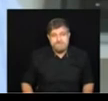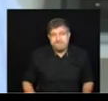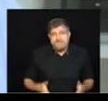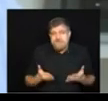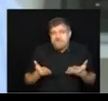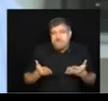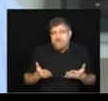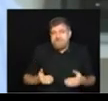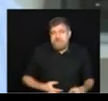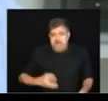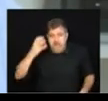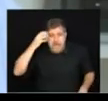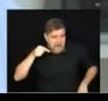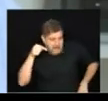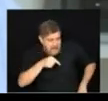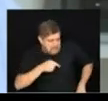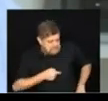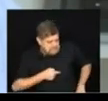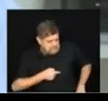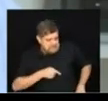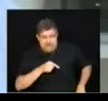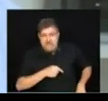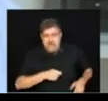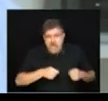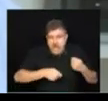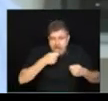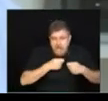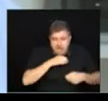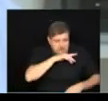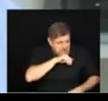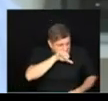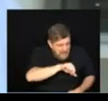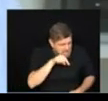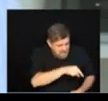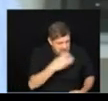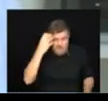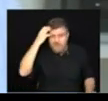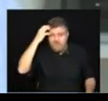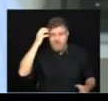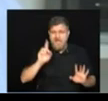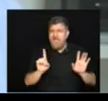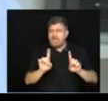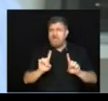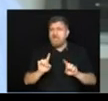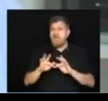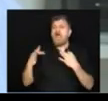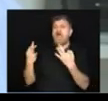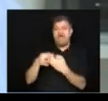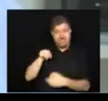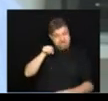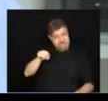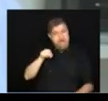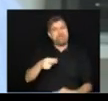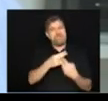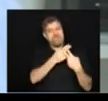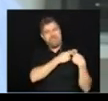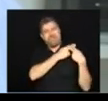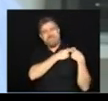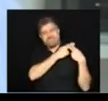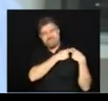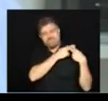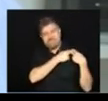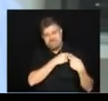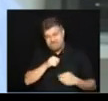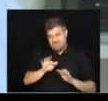não pode culpar a criança pelos maus hábitos alimentares. Esse é um problema da família, dos cuidadores. Quer dizer, se